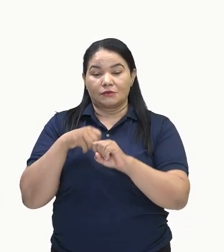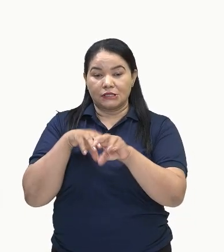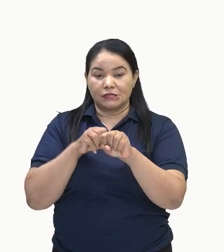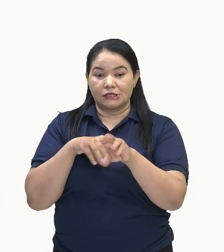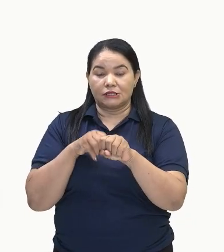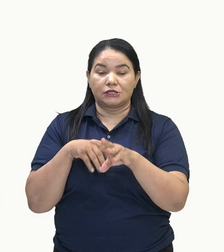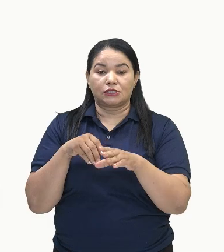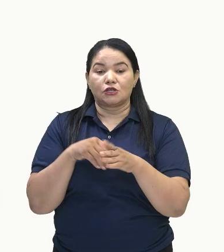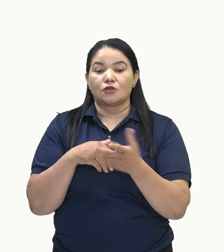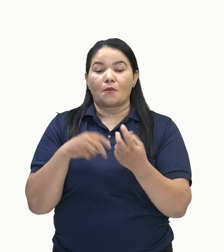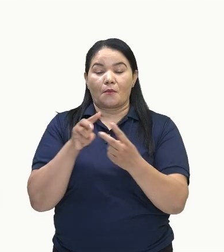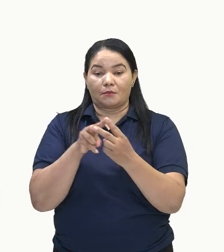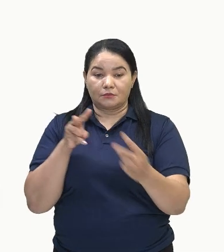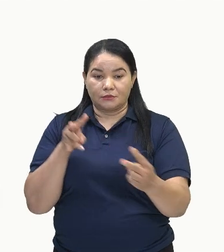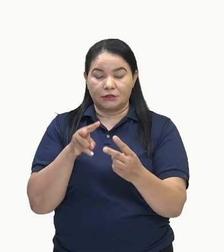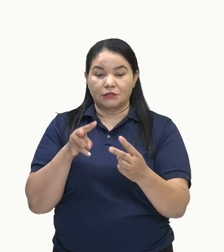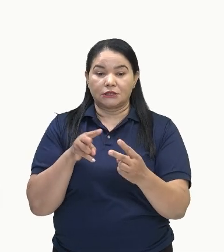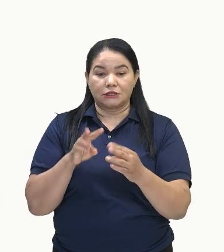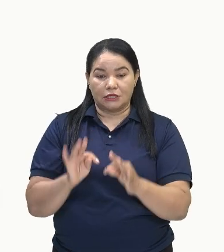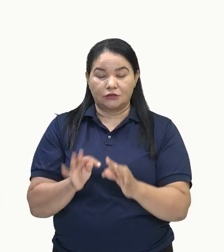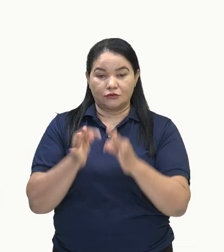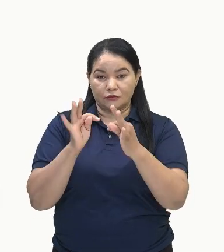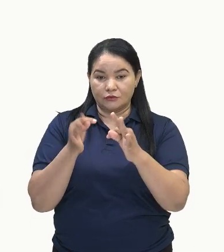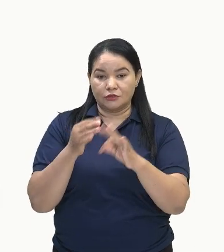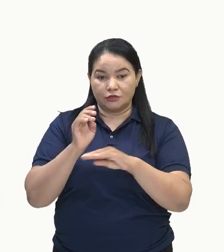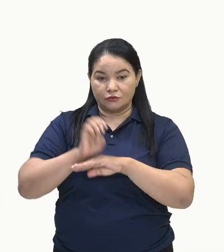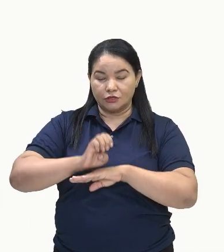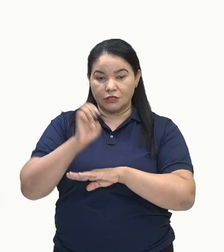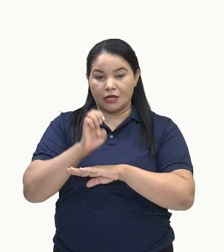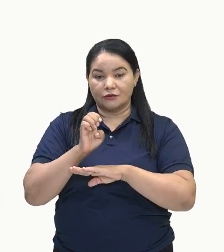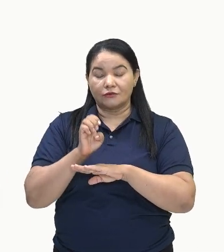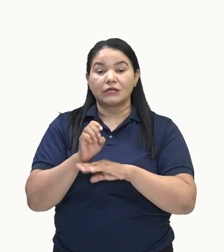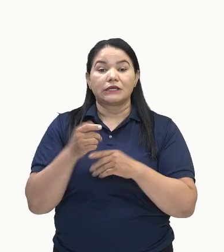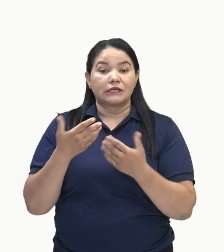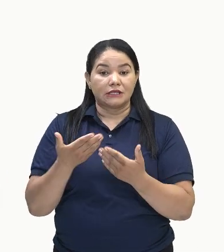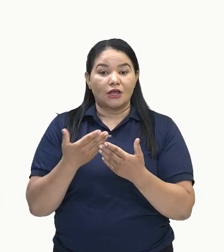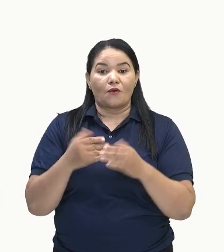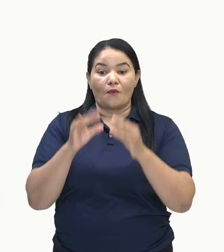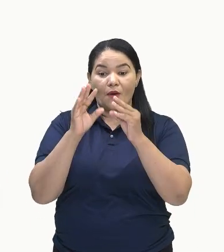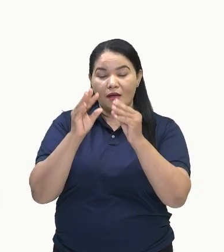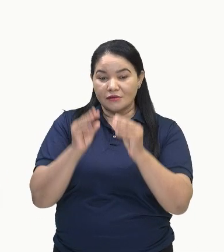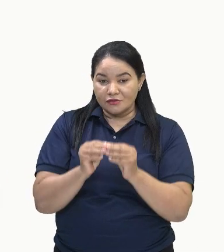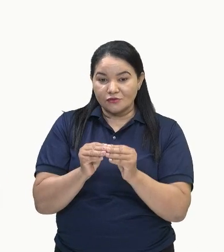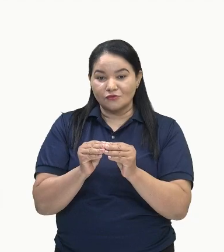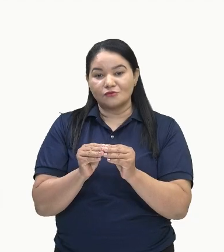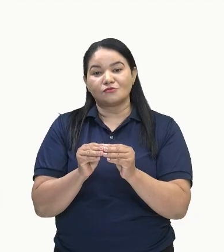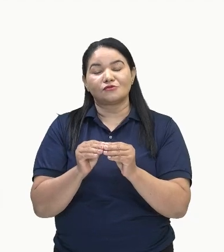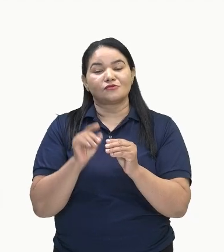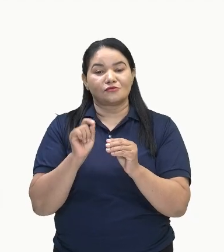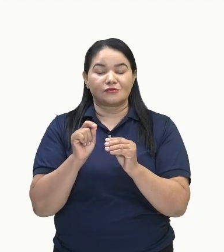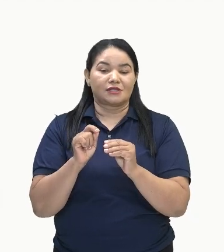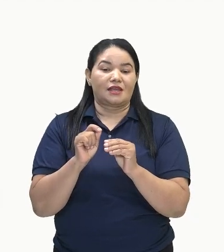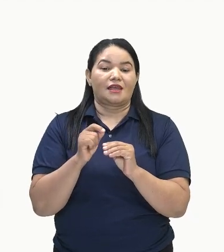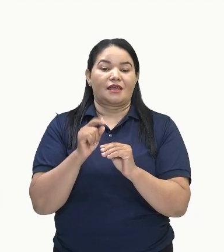por tecnologia no Estado. Então, aí já fez um resumo do que seja, né,